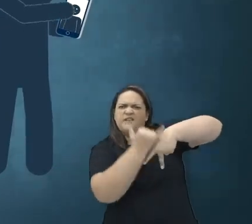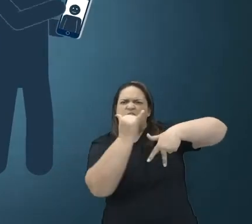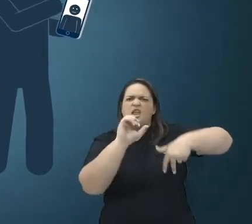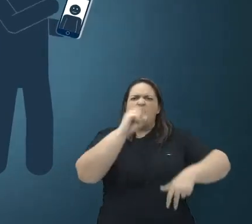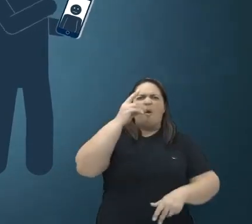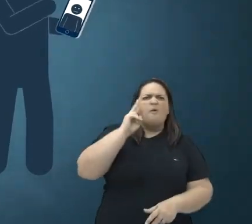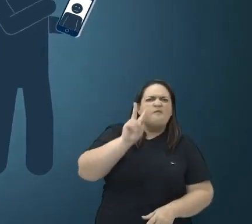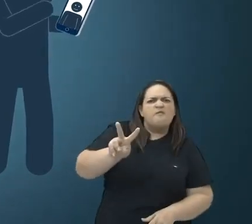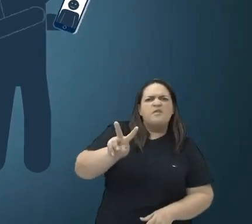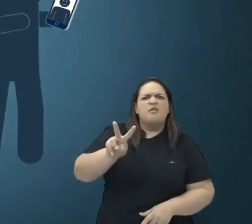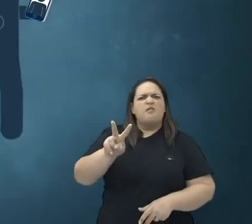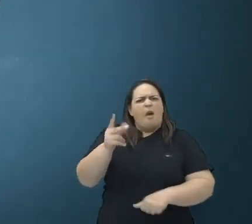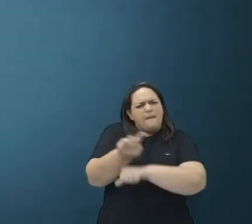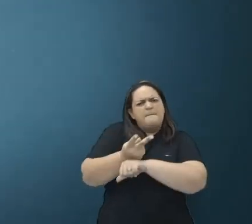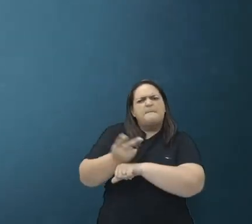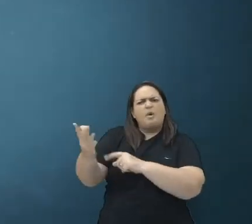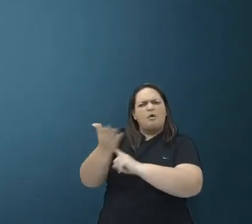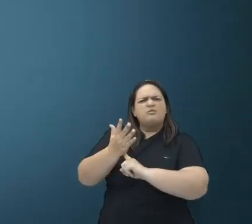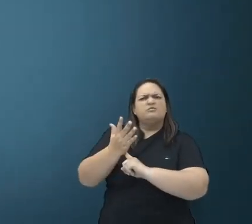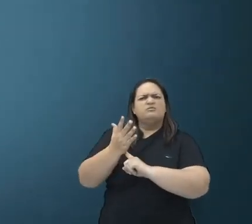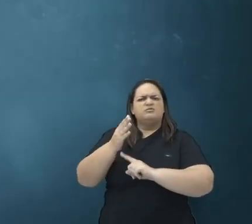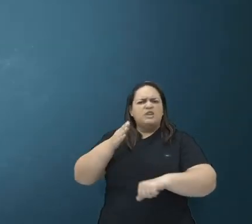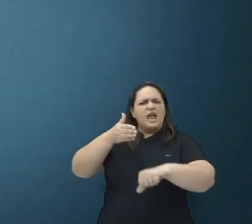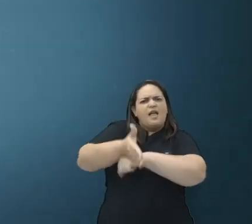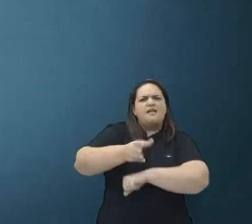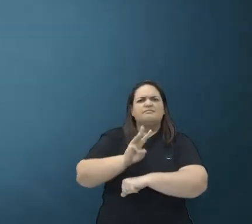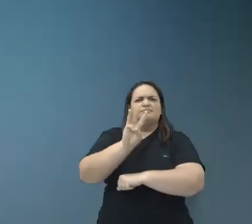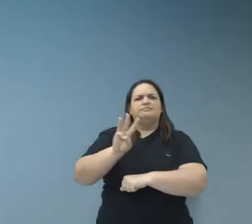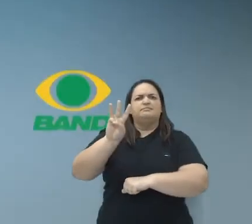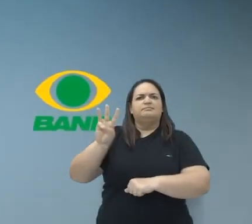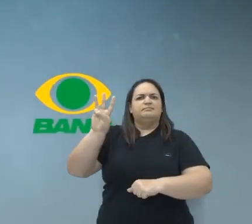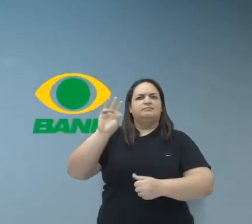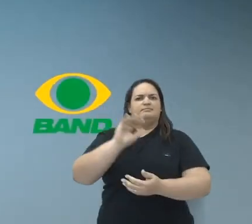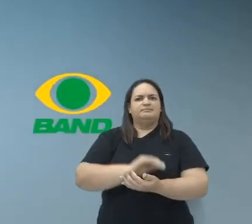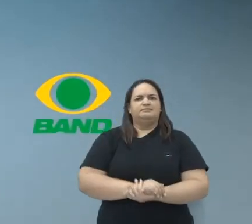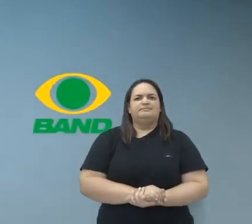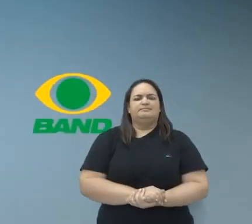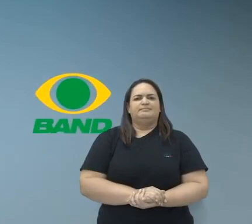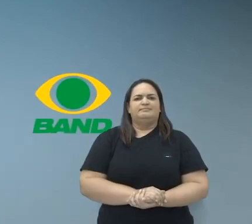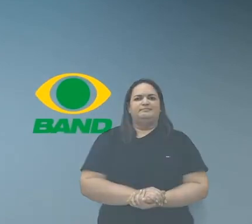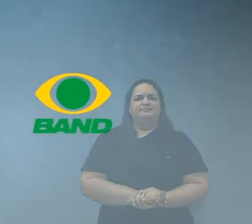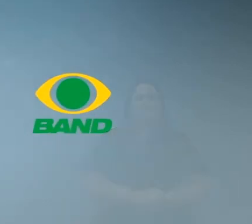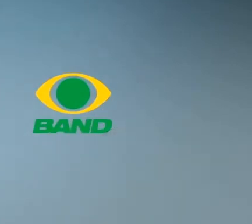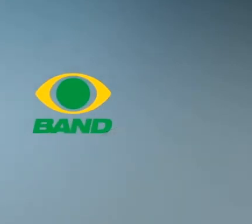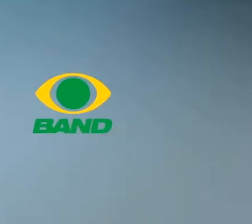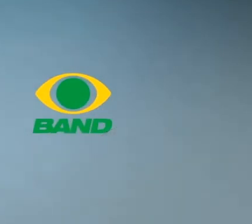testemunha? Busque ajuda. Acesse canaldeajuda.org.br.